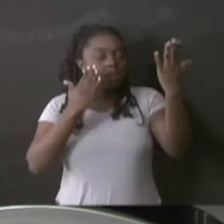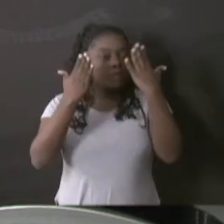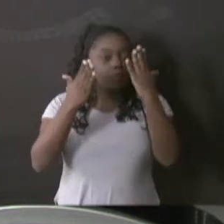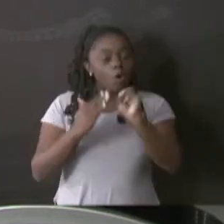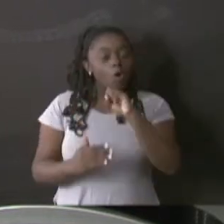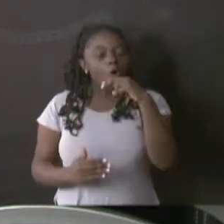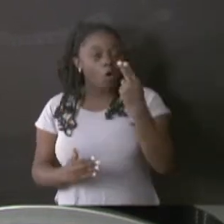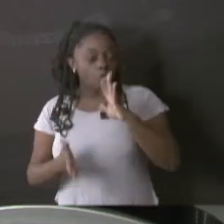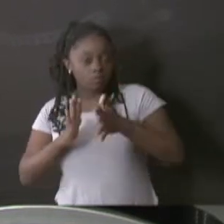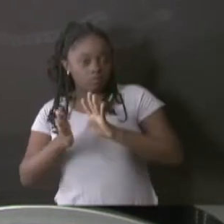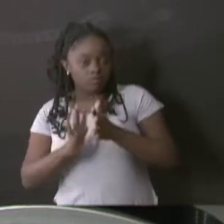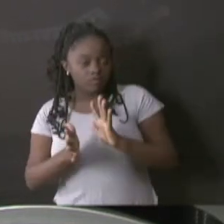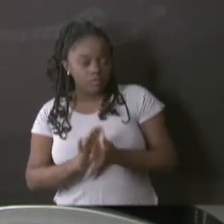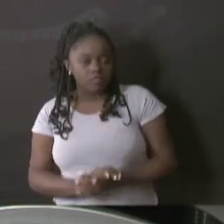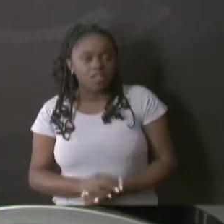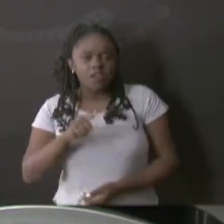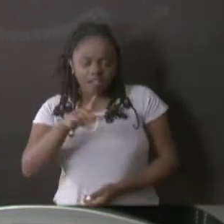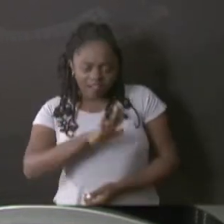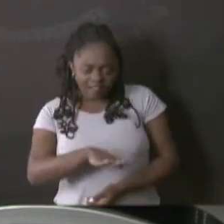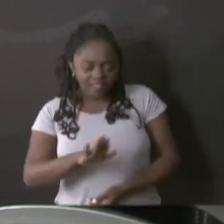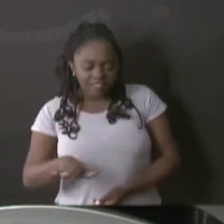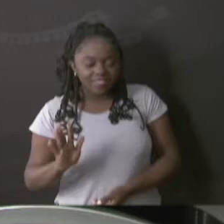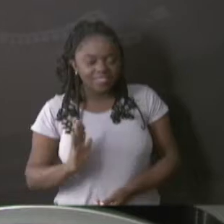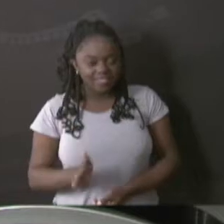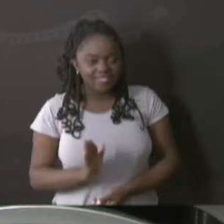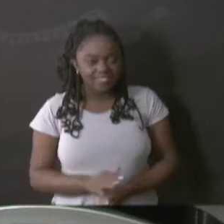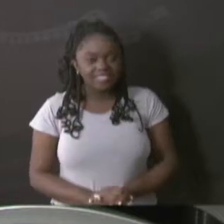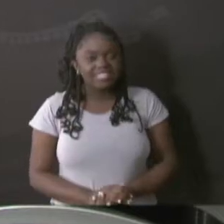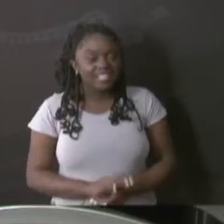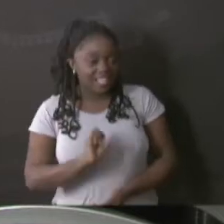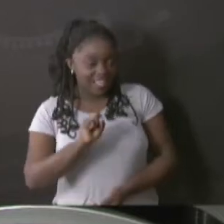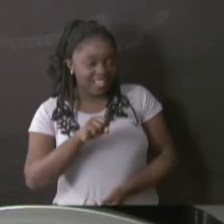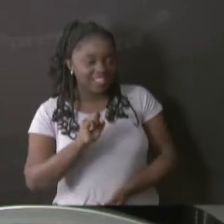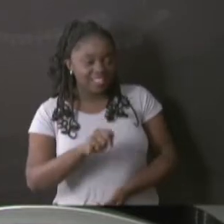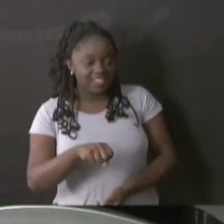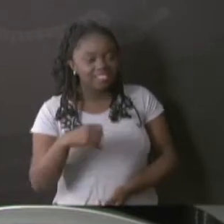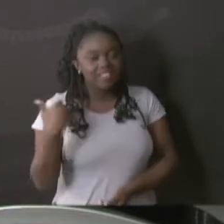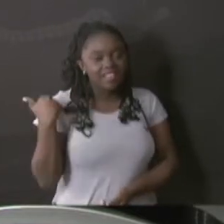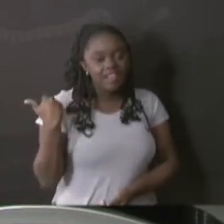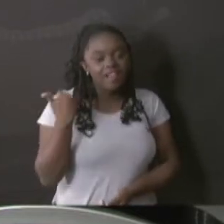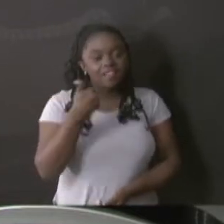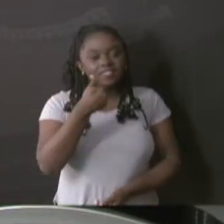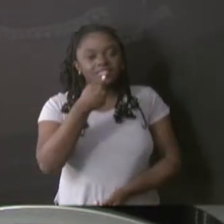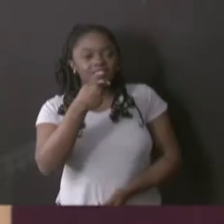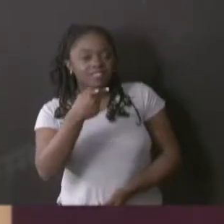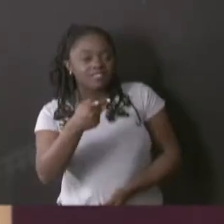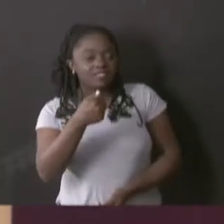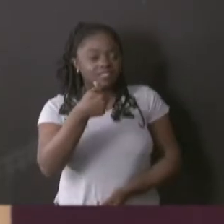18 anos. 18 anos. Você era criança, né, minha filha? Eu tinha 17, 18.